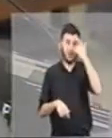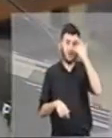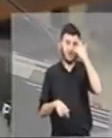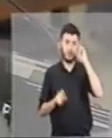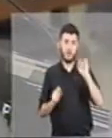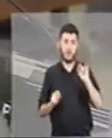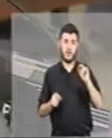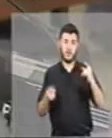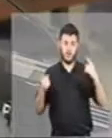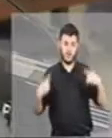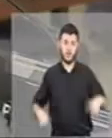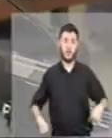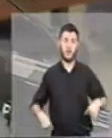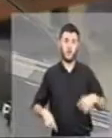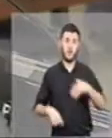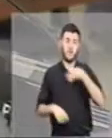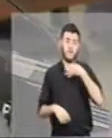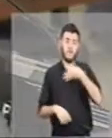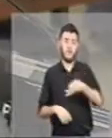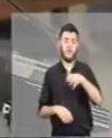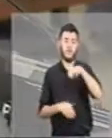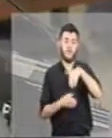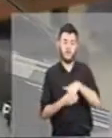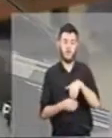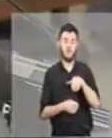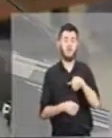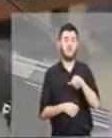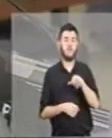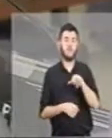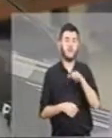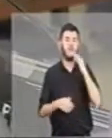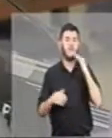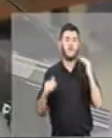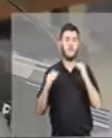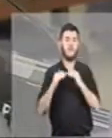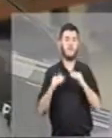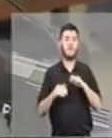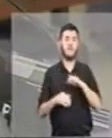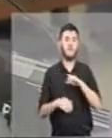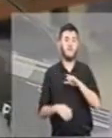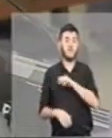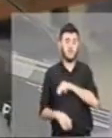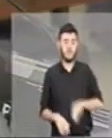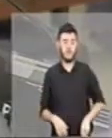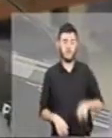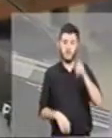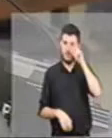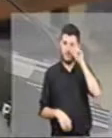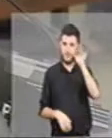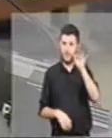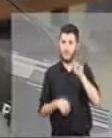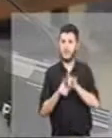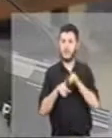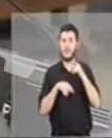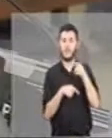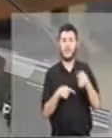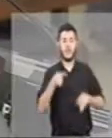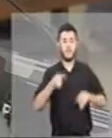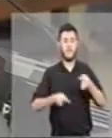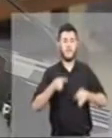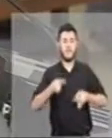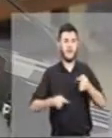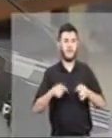ministro Luiz Edson Fachin. Apenas quase por um debate teórico, mas eu acho que é importante aqui, eu